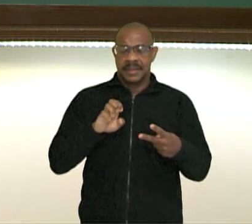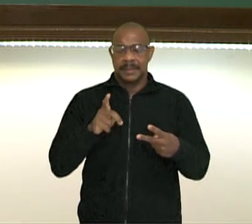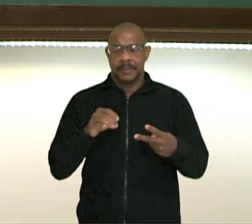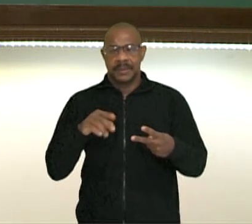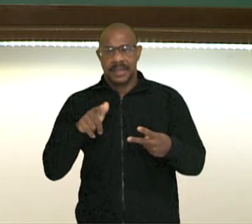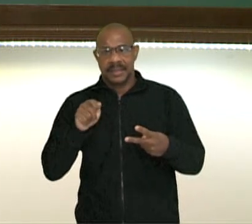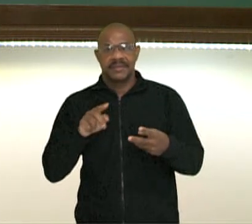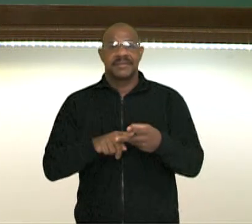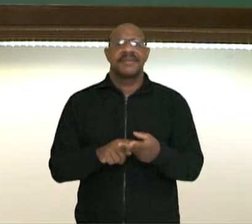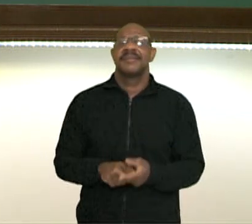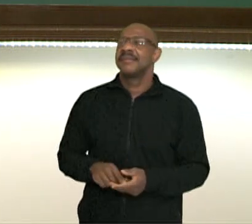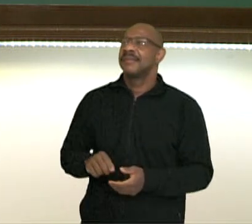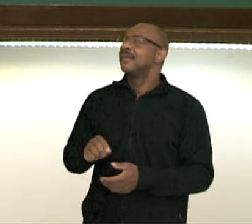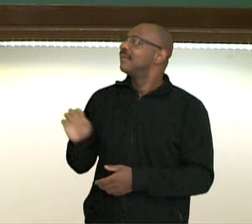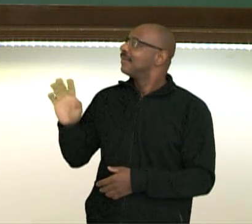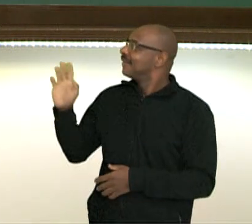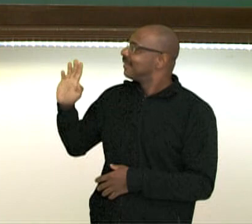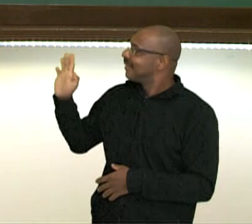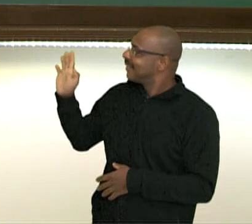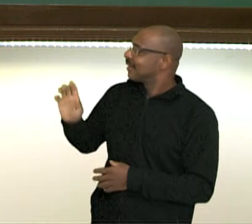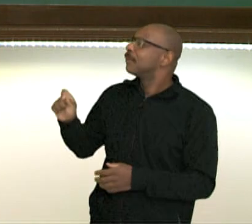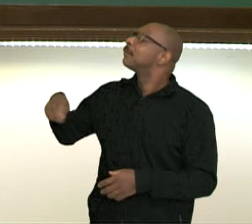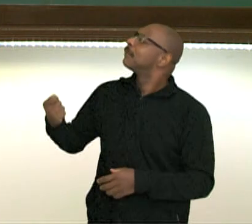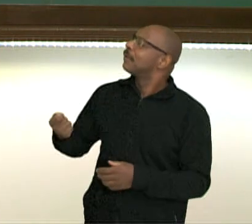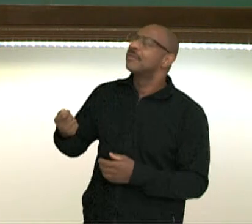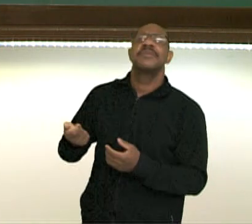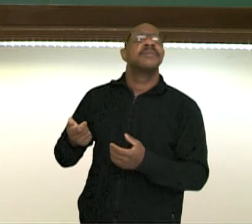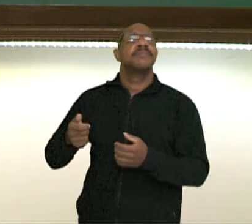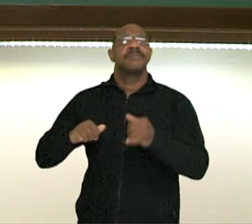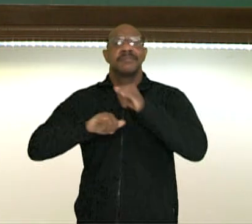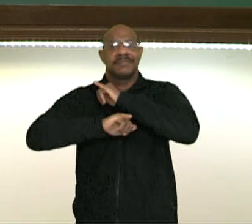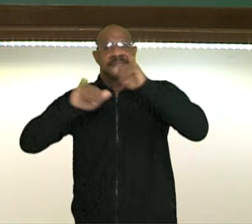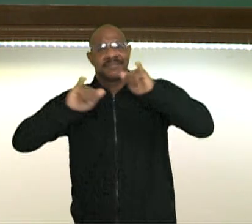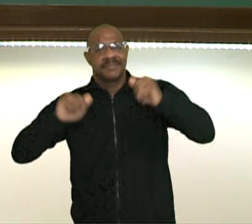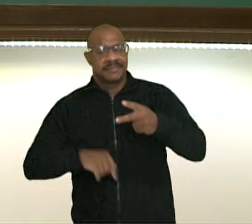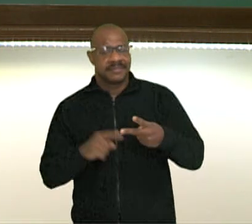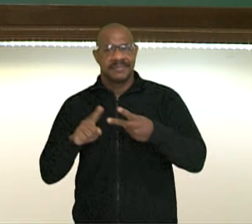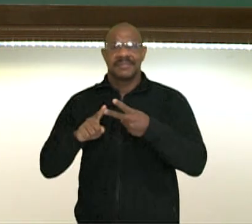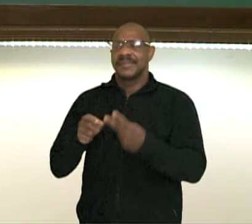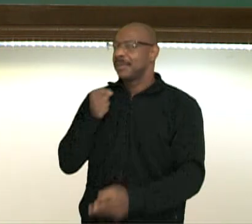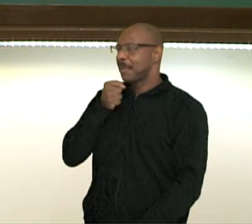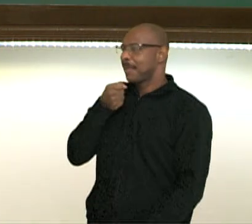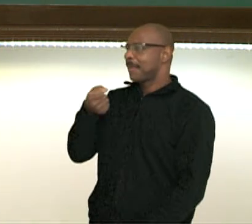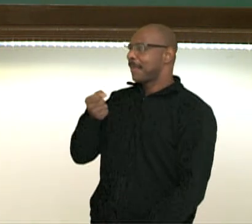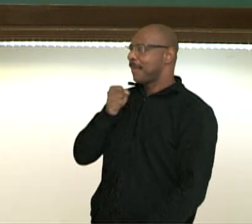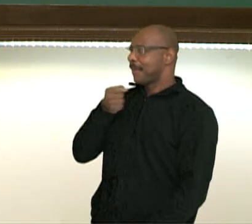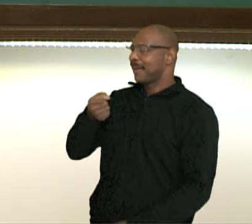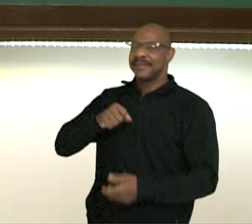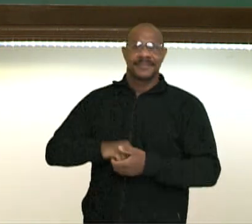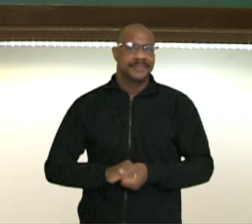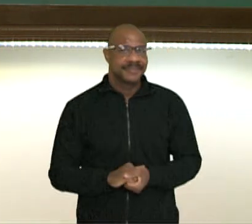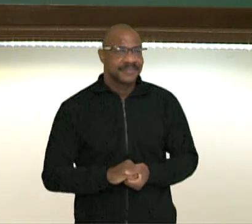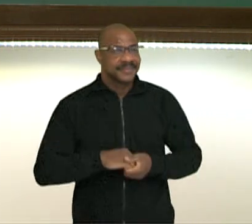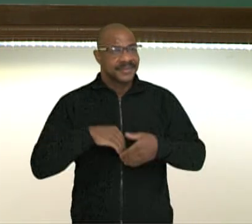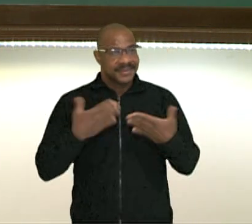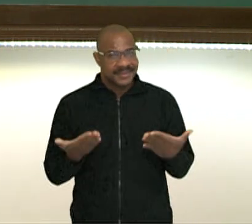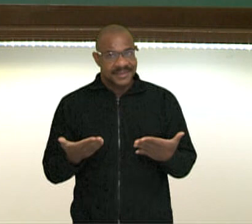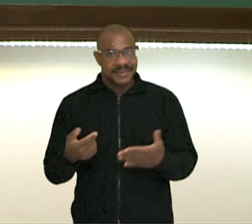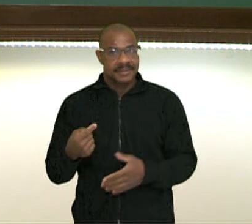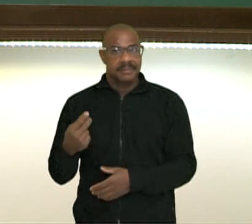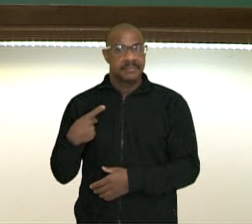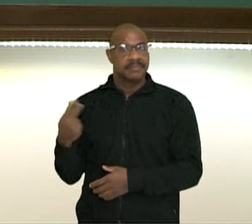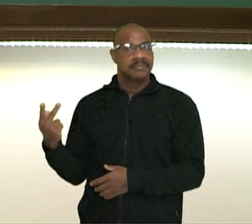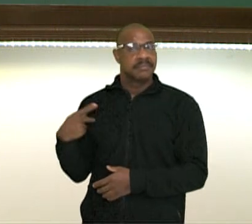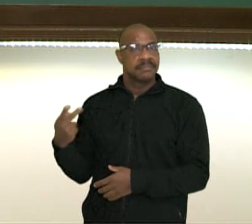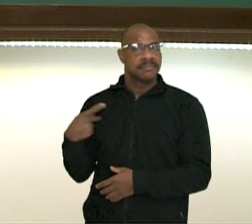bem aí? Como que é o sinal de notícia? E de reportagem? Muito bem, eu e Val